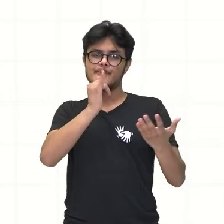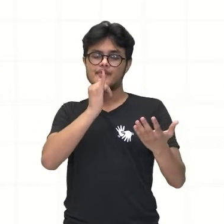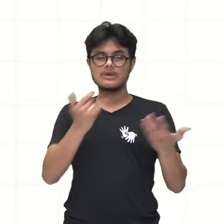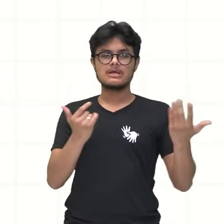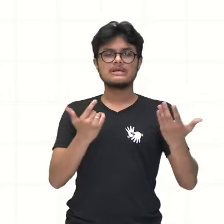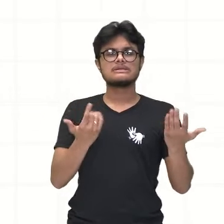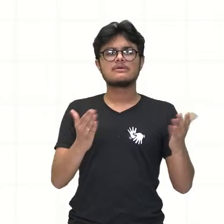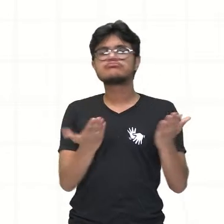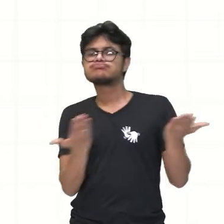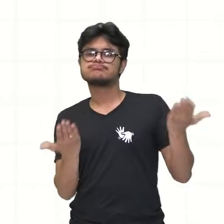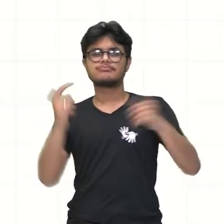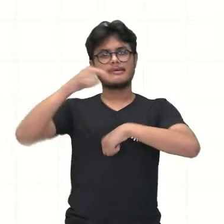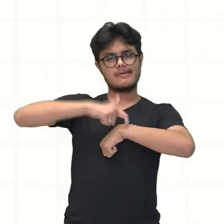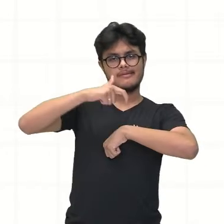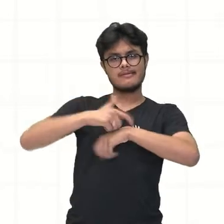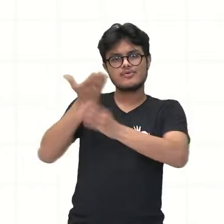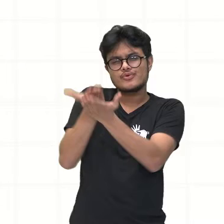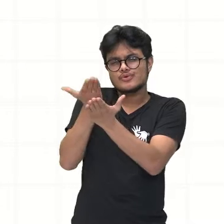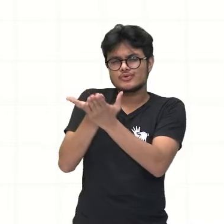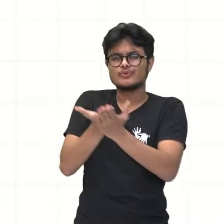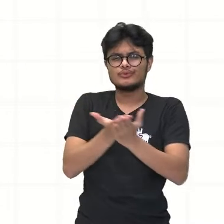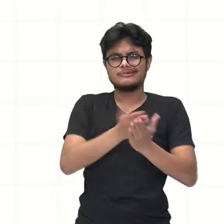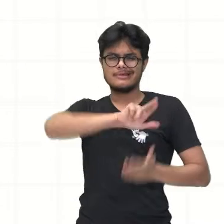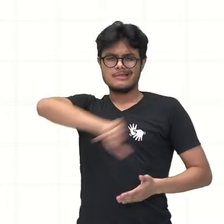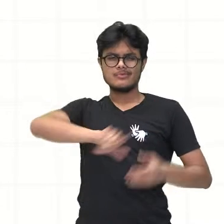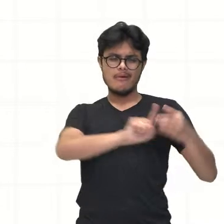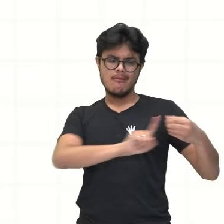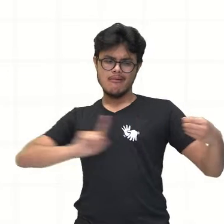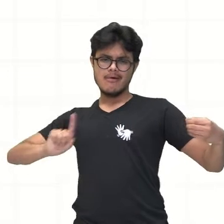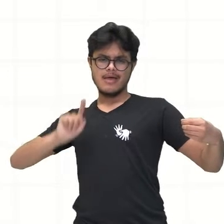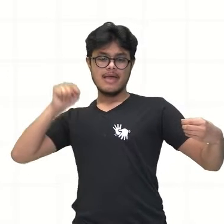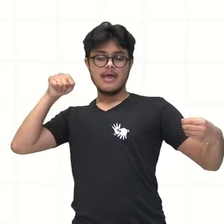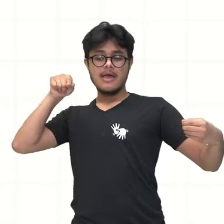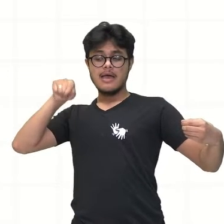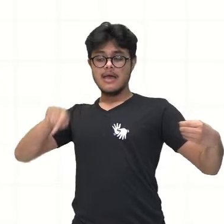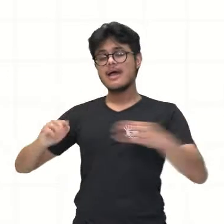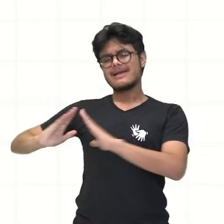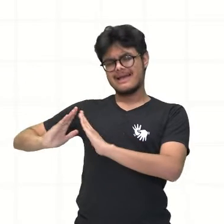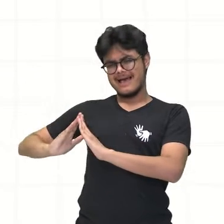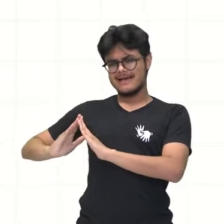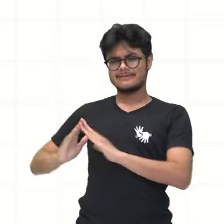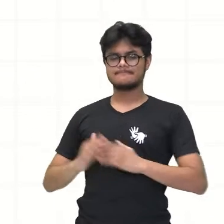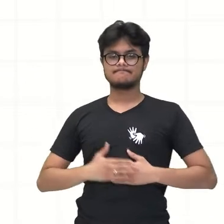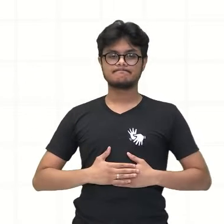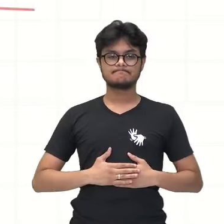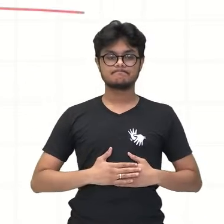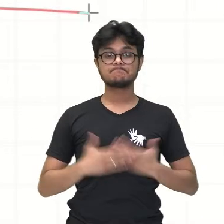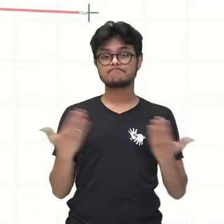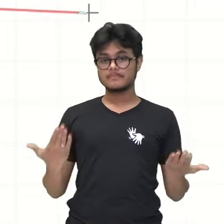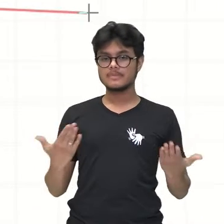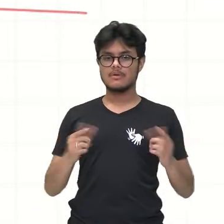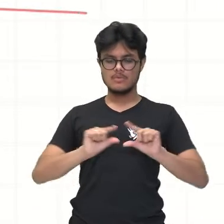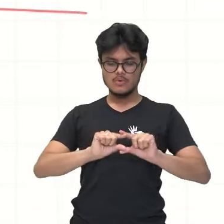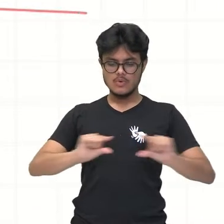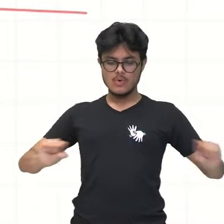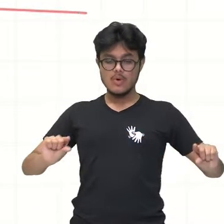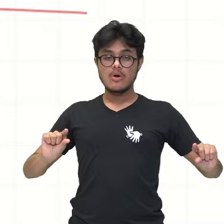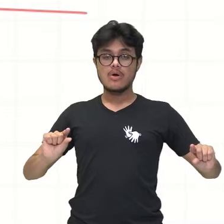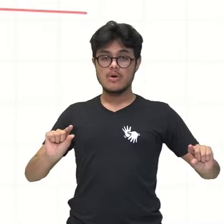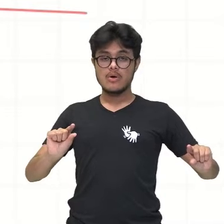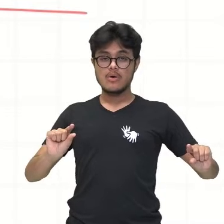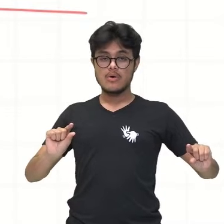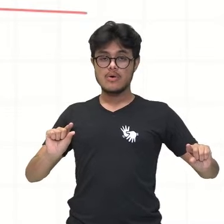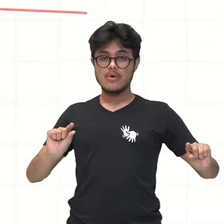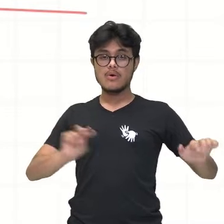é fora da escola. No eixo horizontal, temos número de horas semanais. Então, aqui, ó,